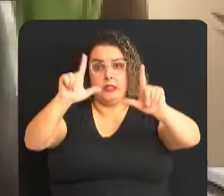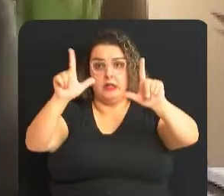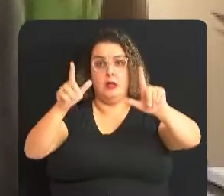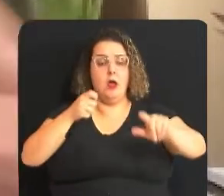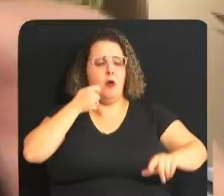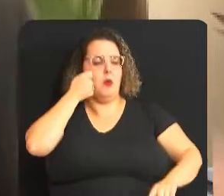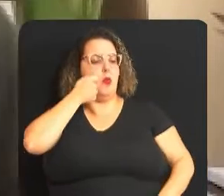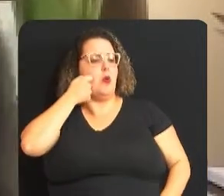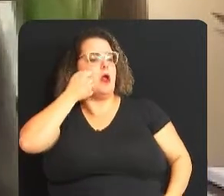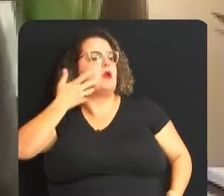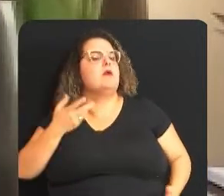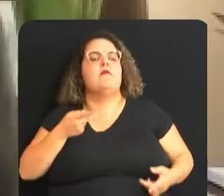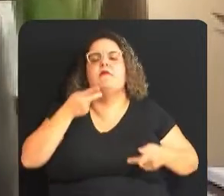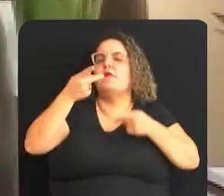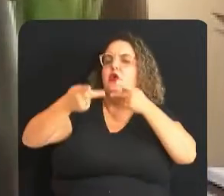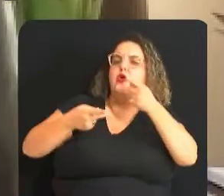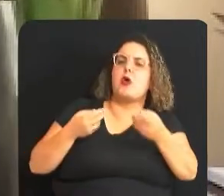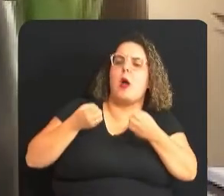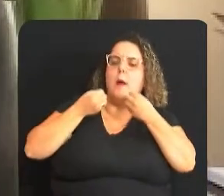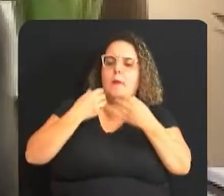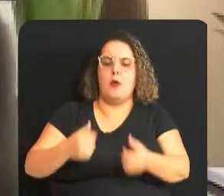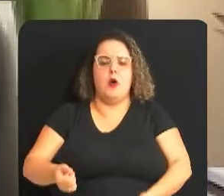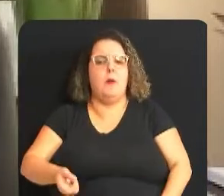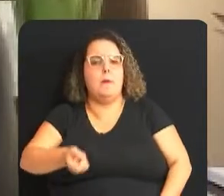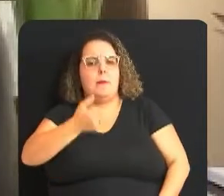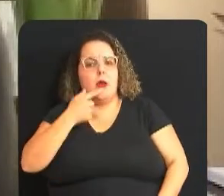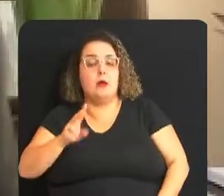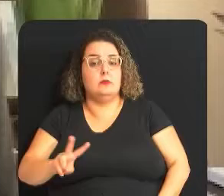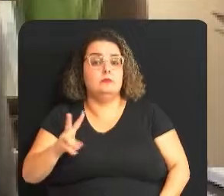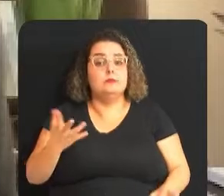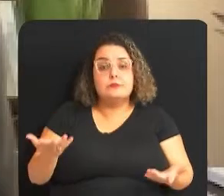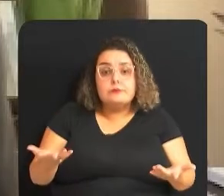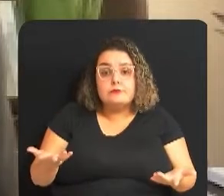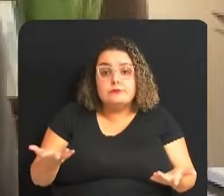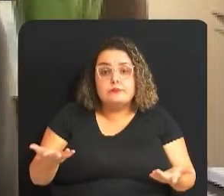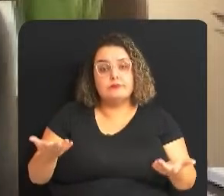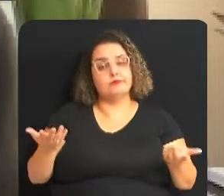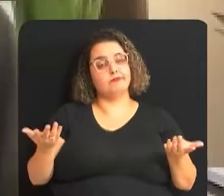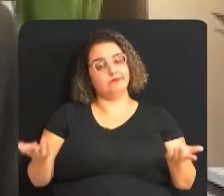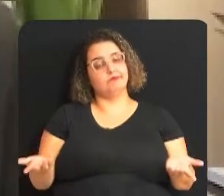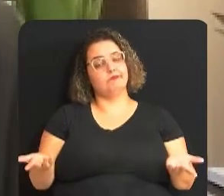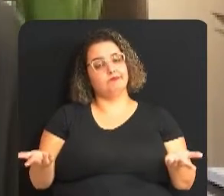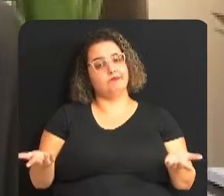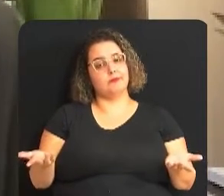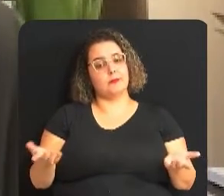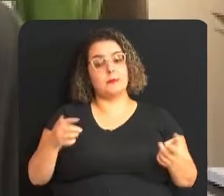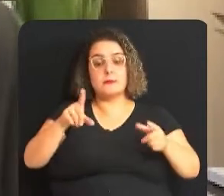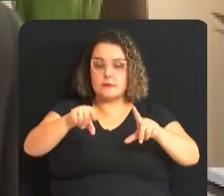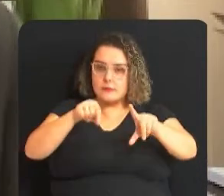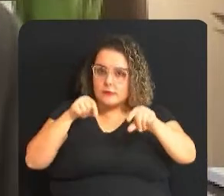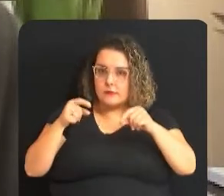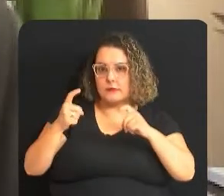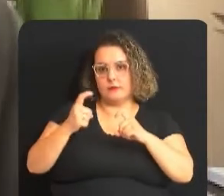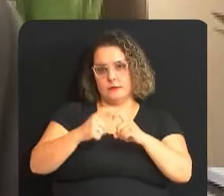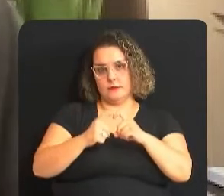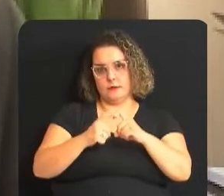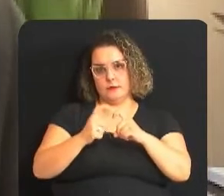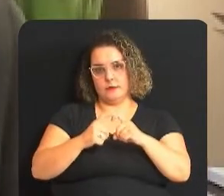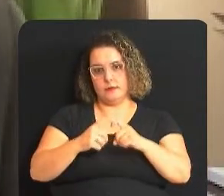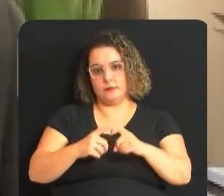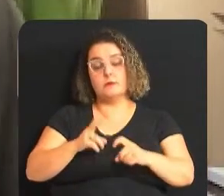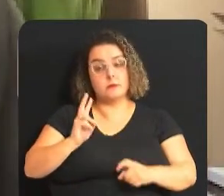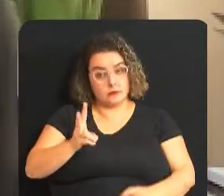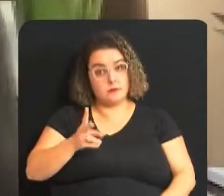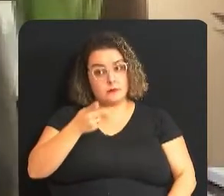falou que é bom tomar essa vitamina, e você cai no golpe. Então, assim, escolha o médico, né? E eu sempre uso